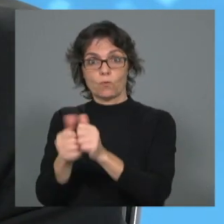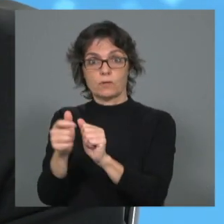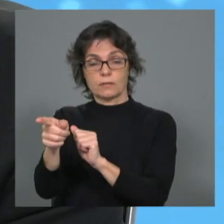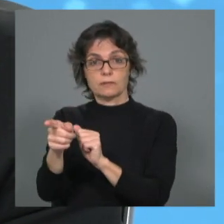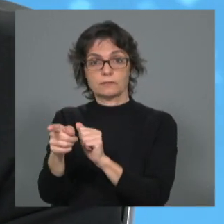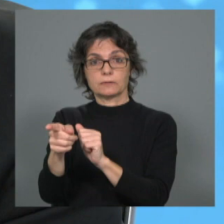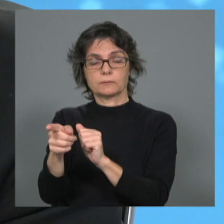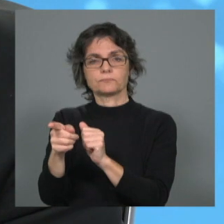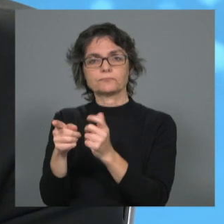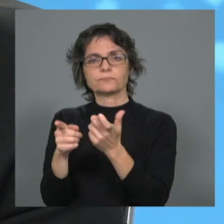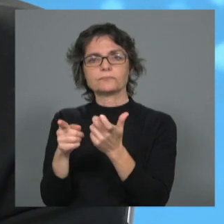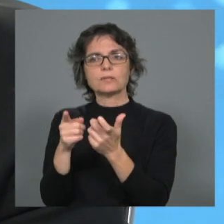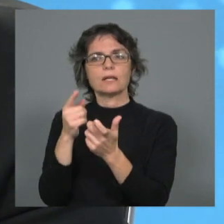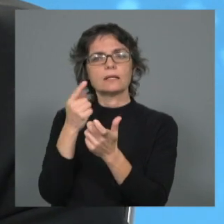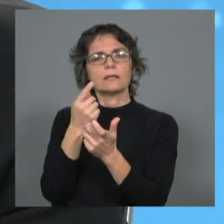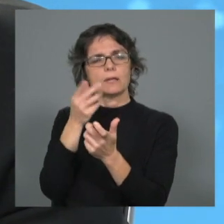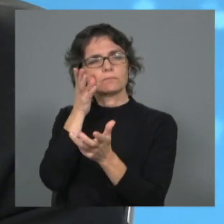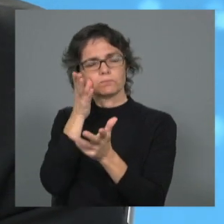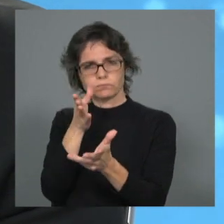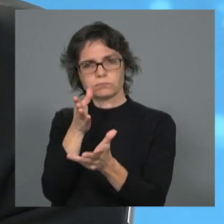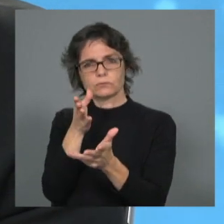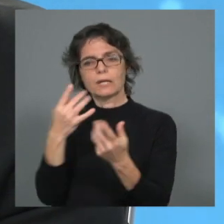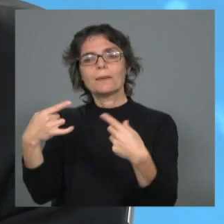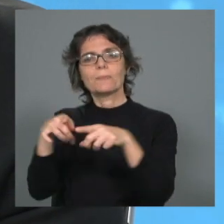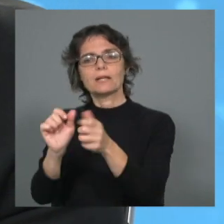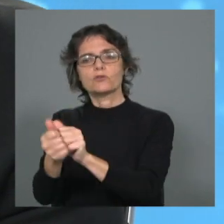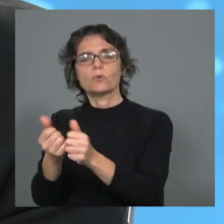carreira académica atual. Mas também